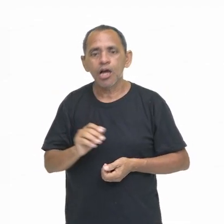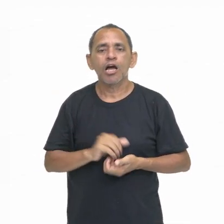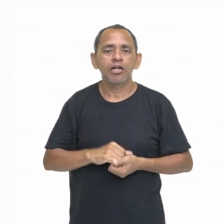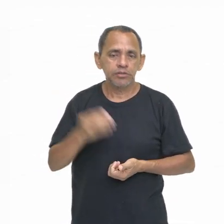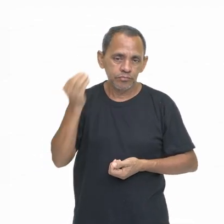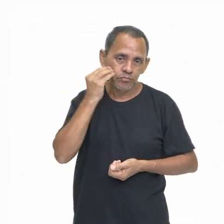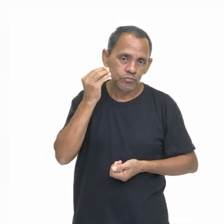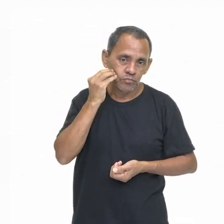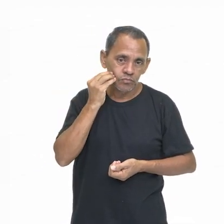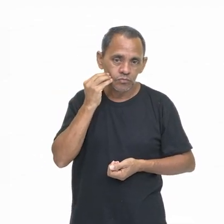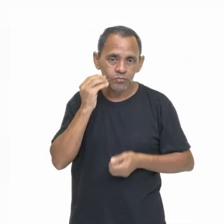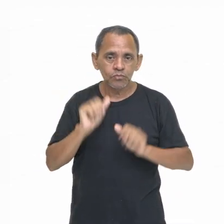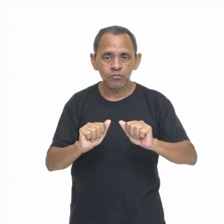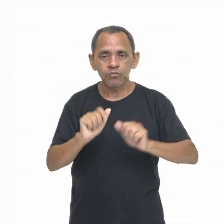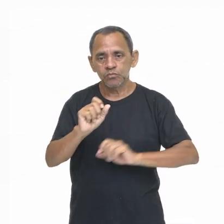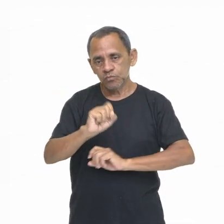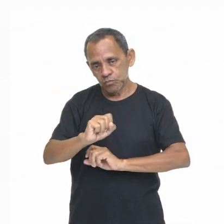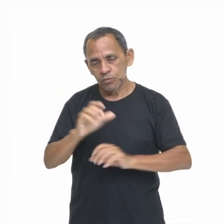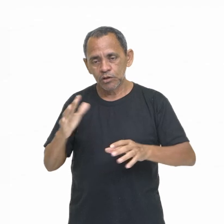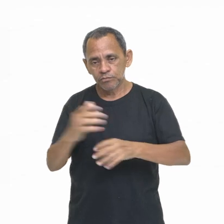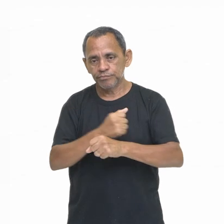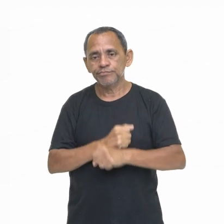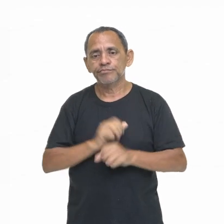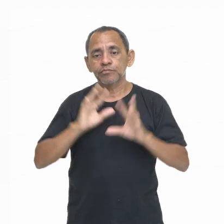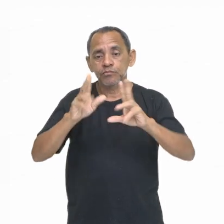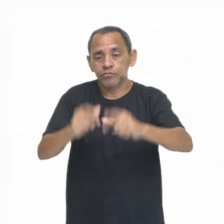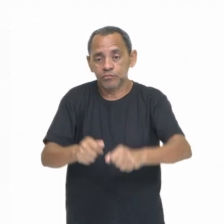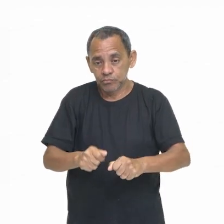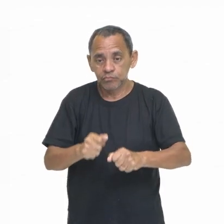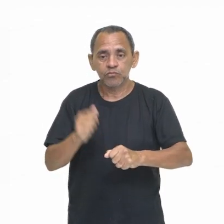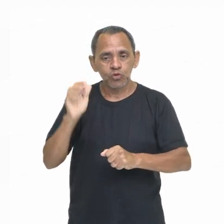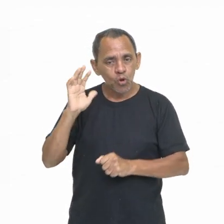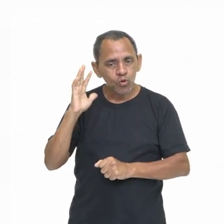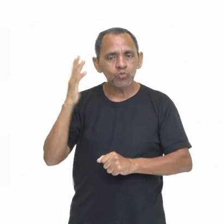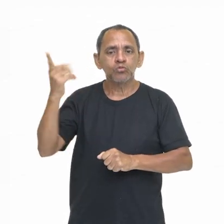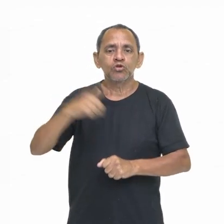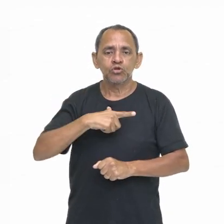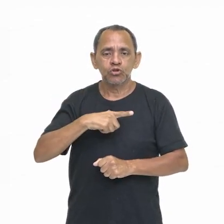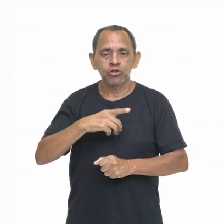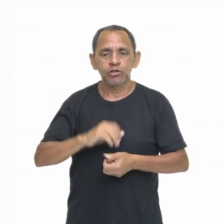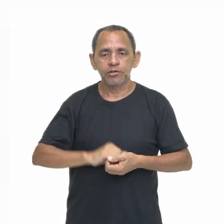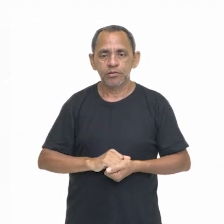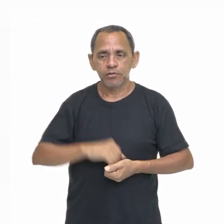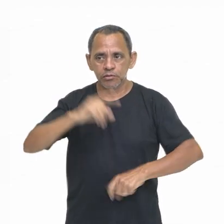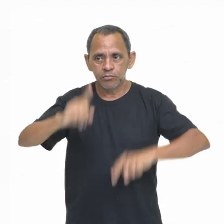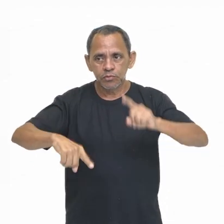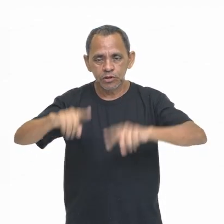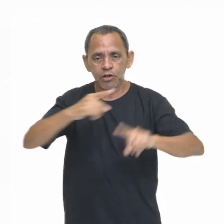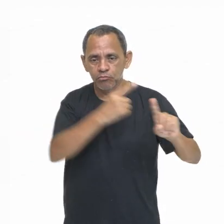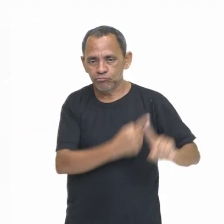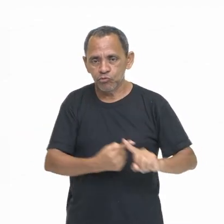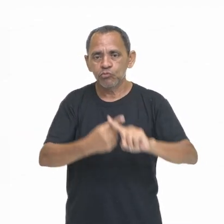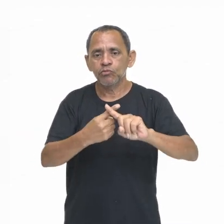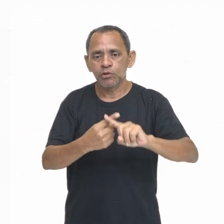etapa é n, então o número total de possibilidades de um evento ocorrer é dado pelo produto m vezes n. Esse é